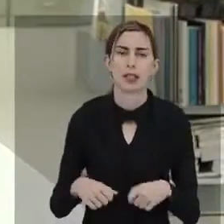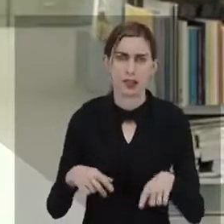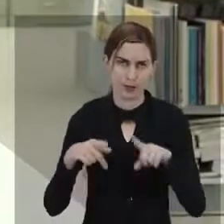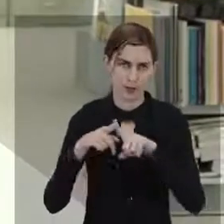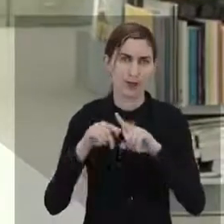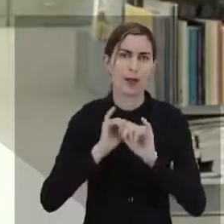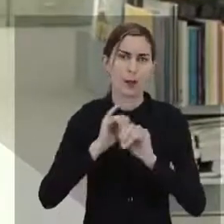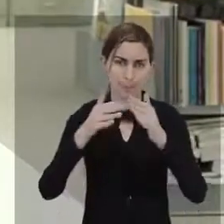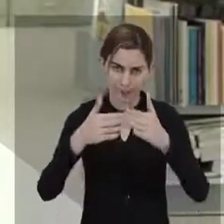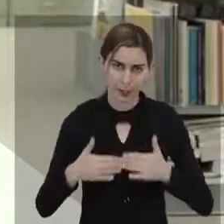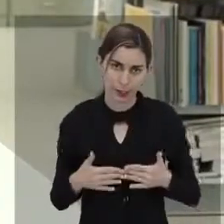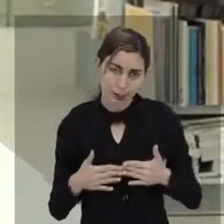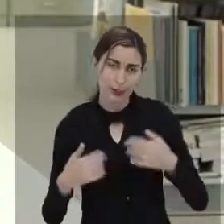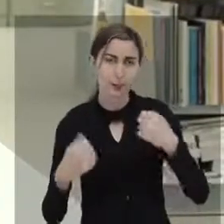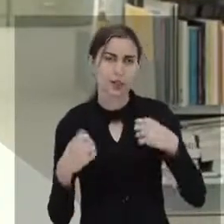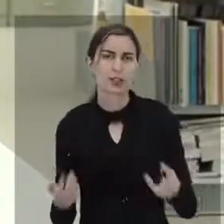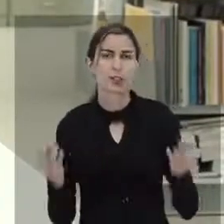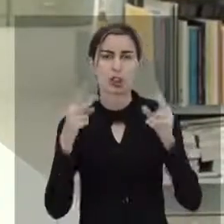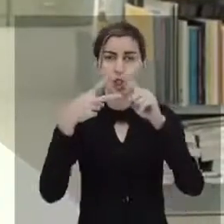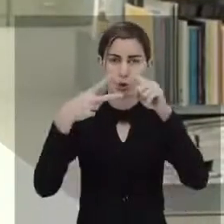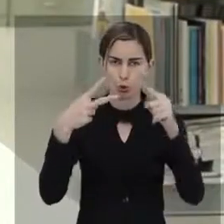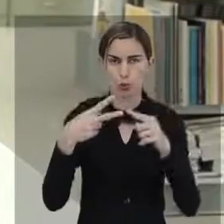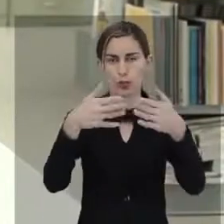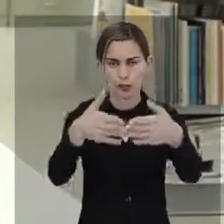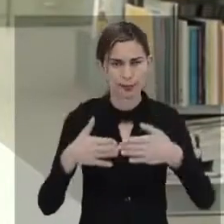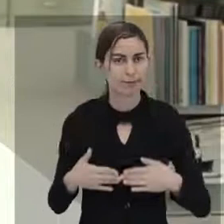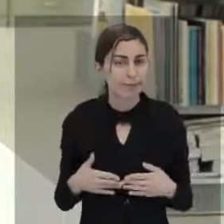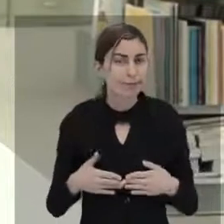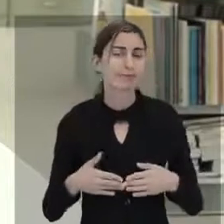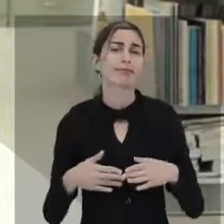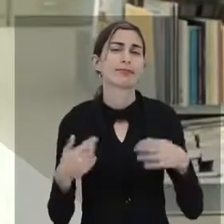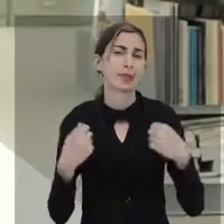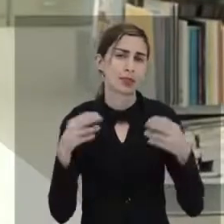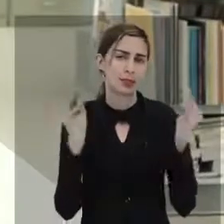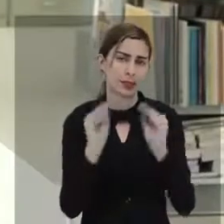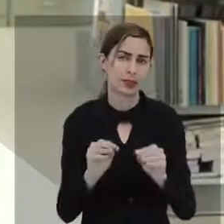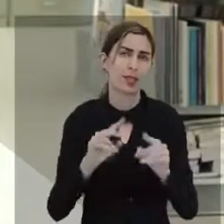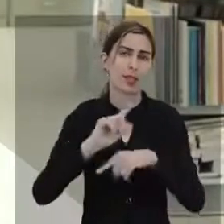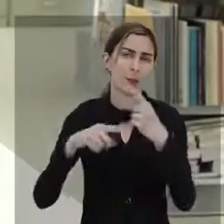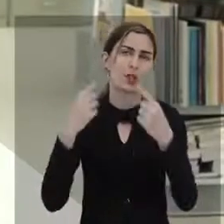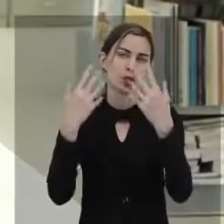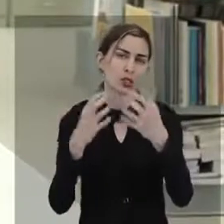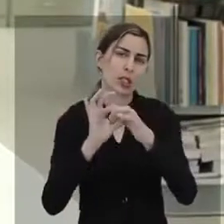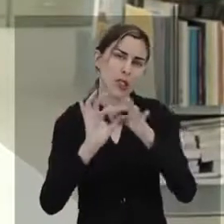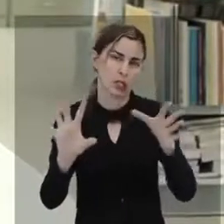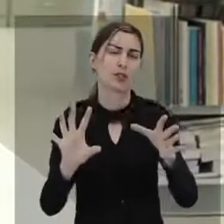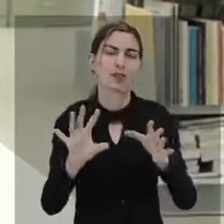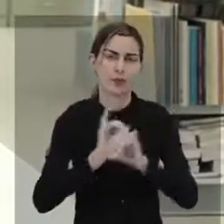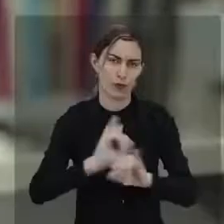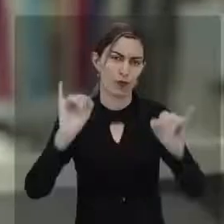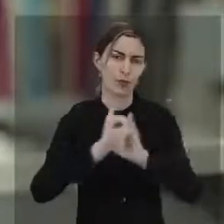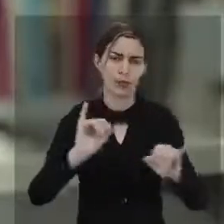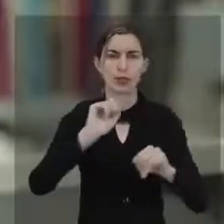seu dispositivo, você precisa adicionar 2 permissões no Android Manifest para ele poder disponibilizar essa informação para a sua